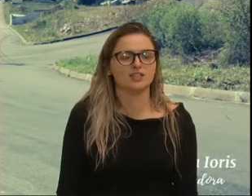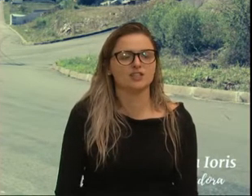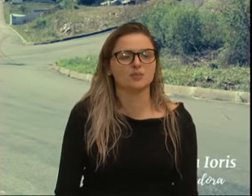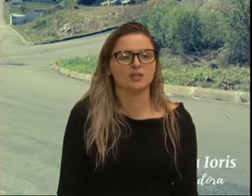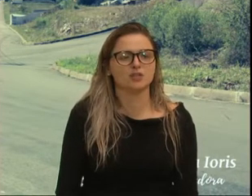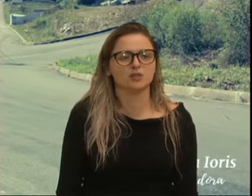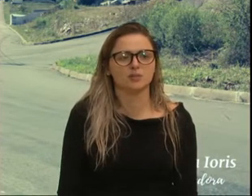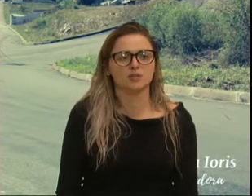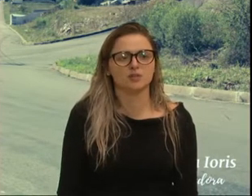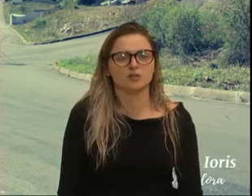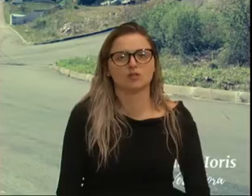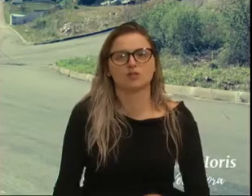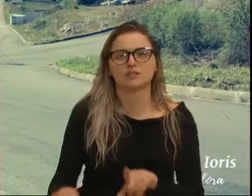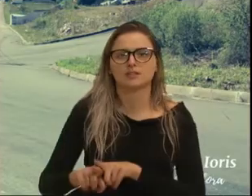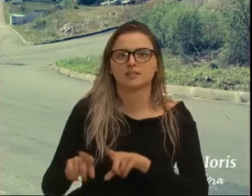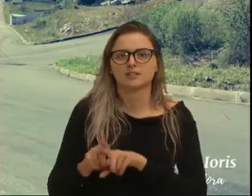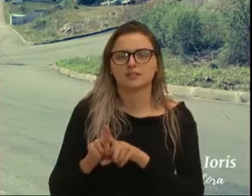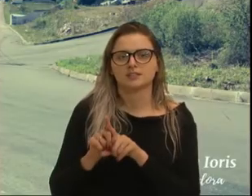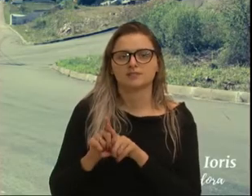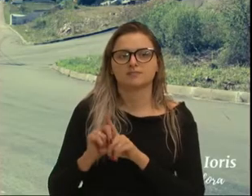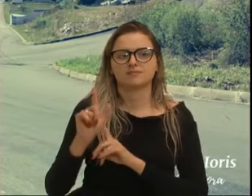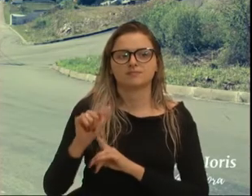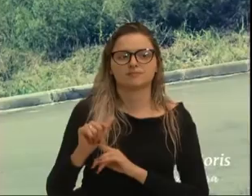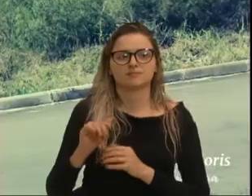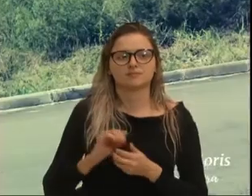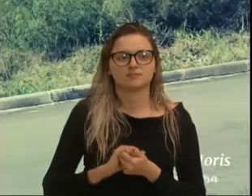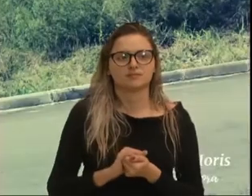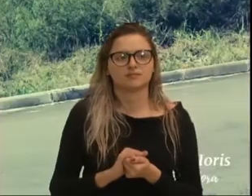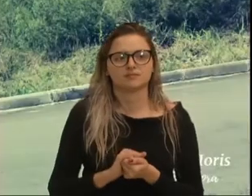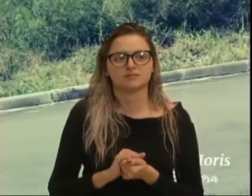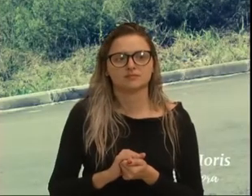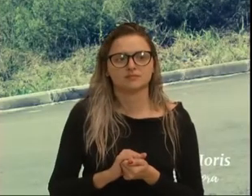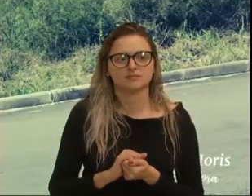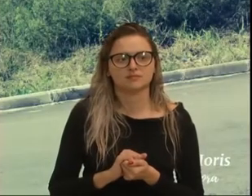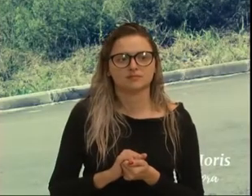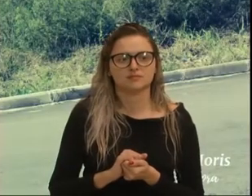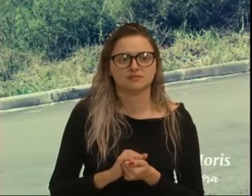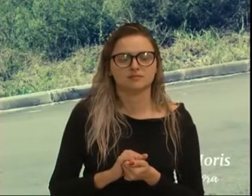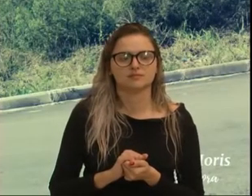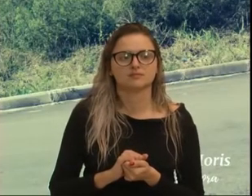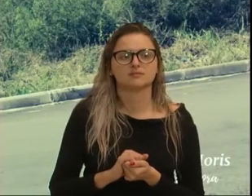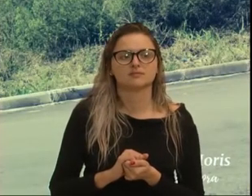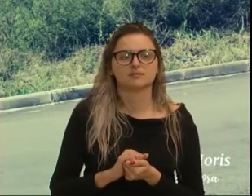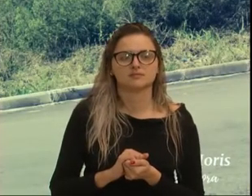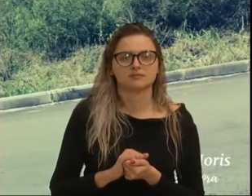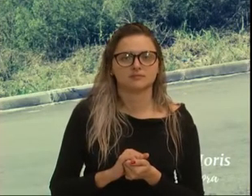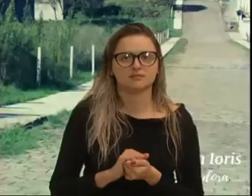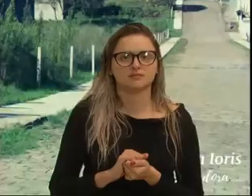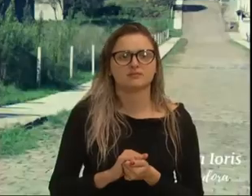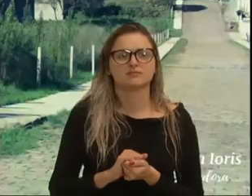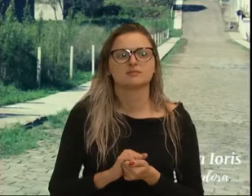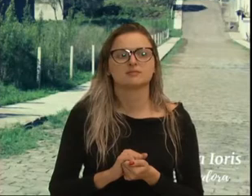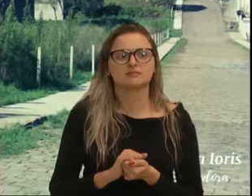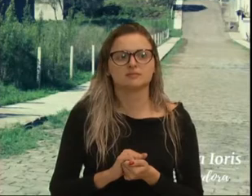já nasce com problema na sequência. Pode passar. Também.